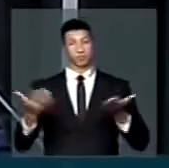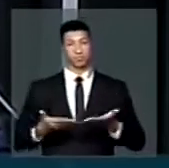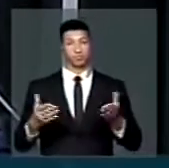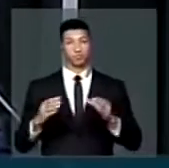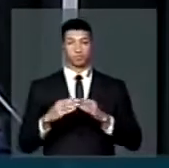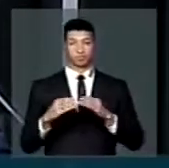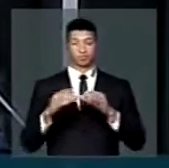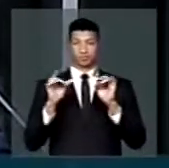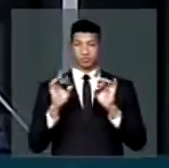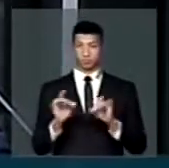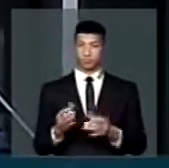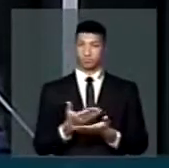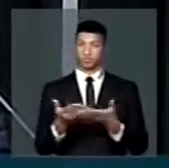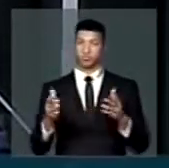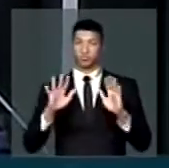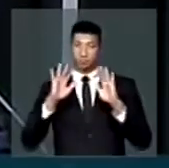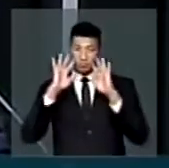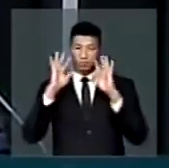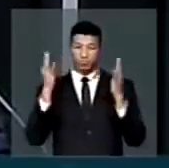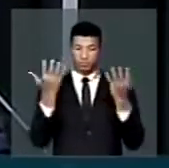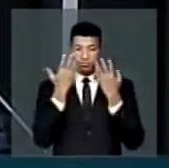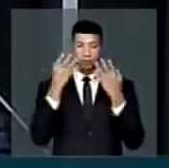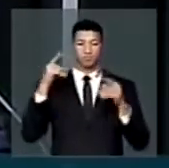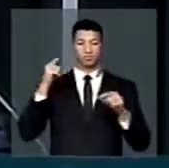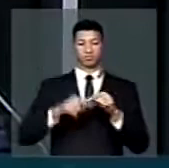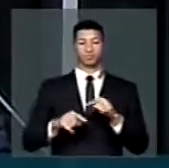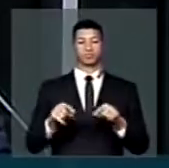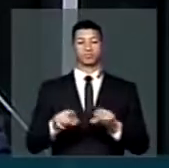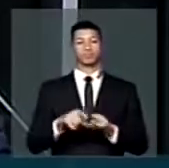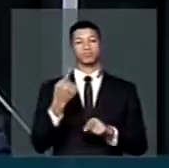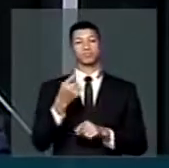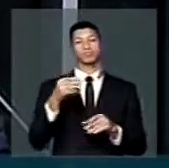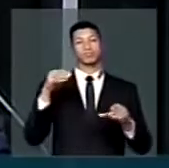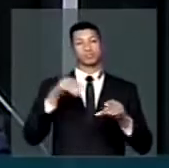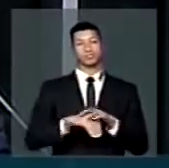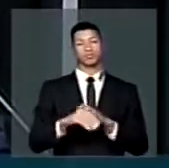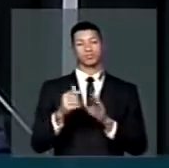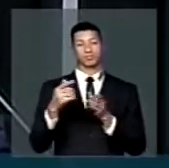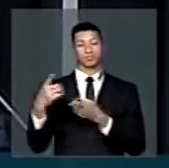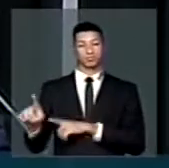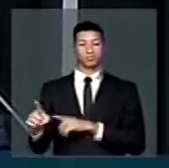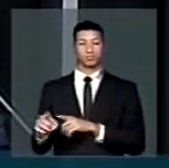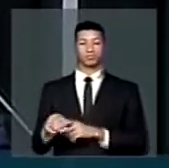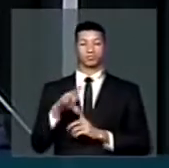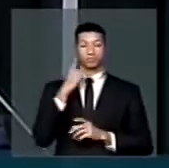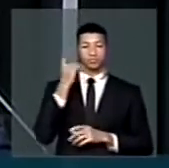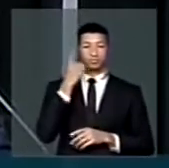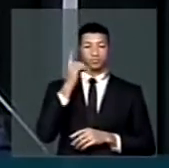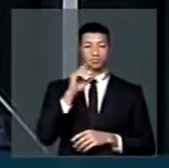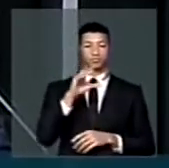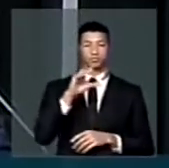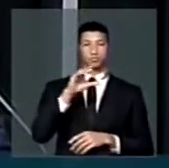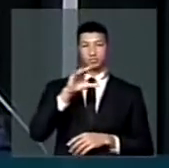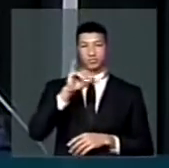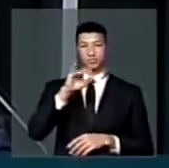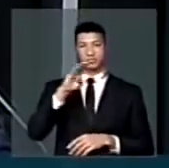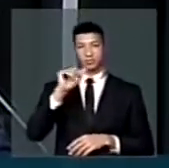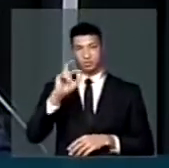comissão especial nós resolvemos de comum acordo, houve apenas um voto contrário do colega deputado Cibá